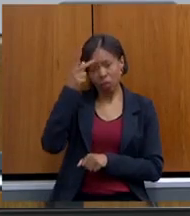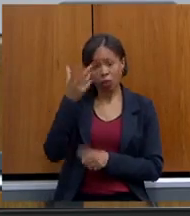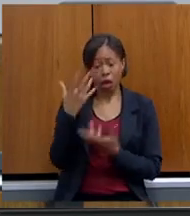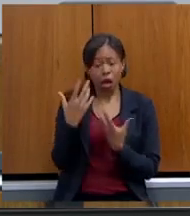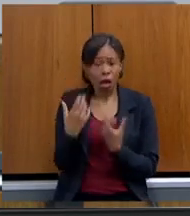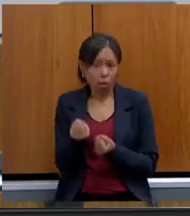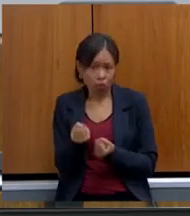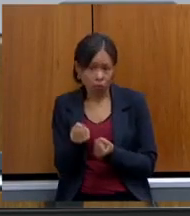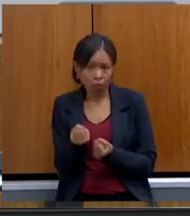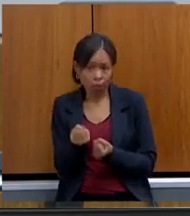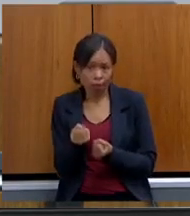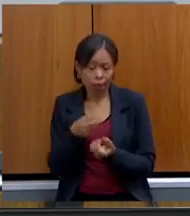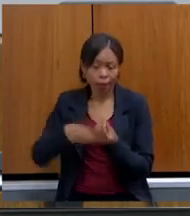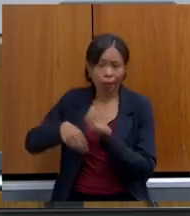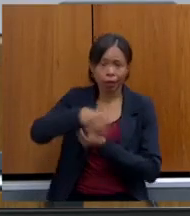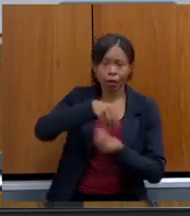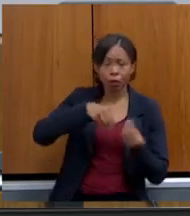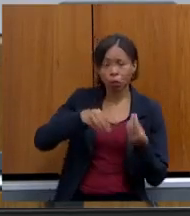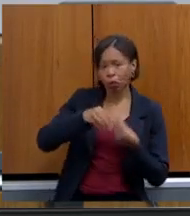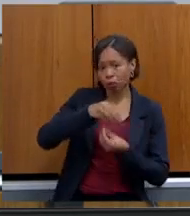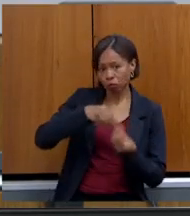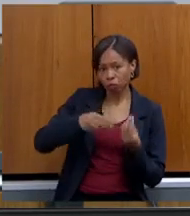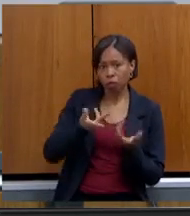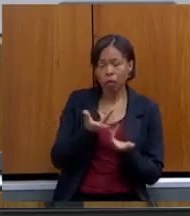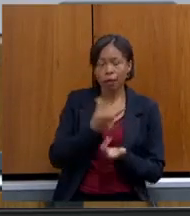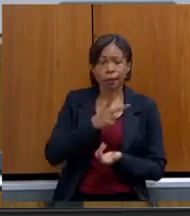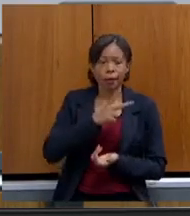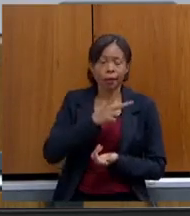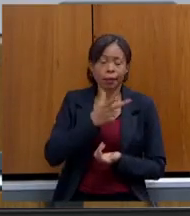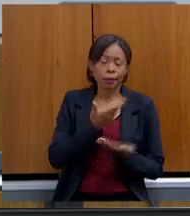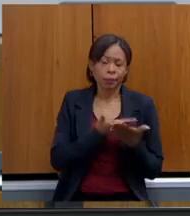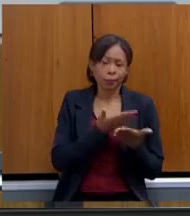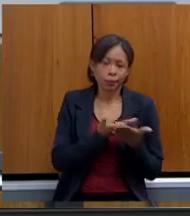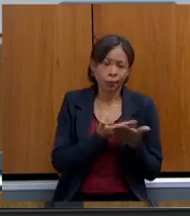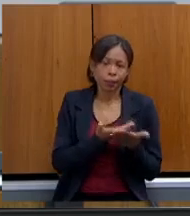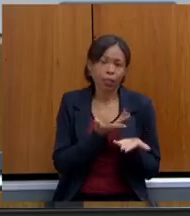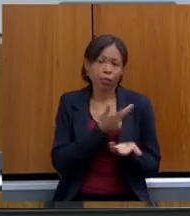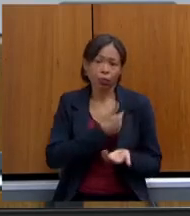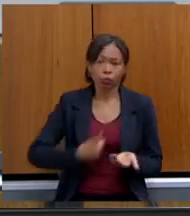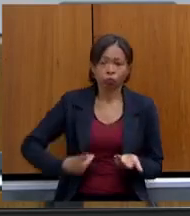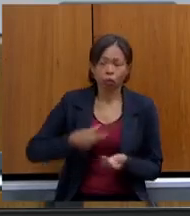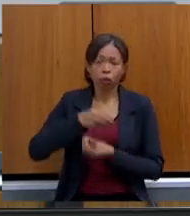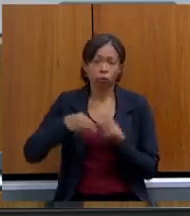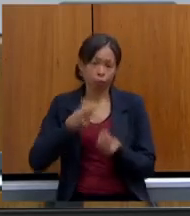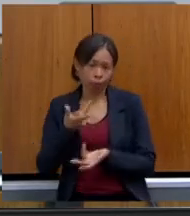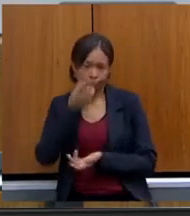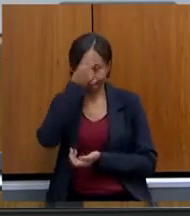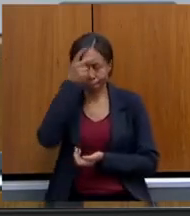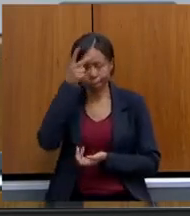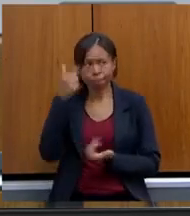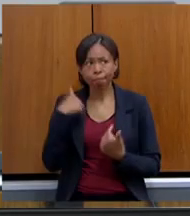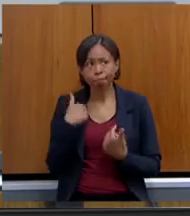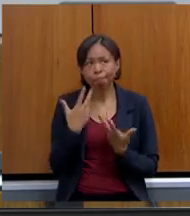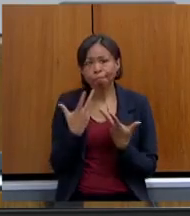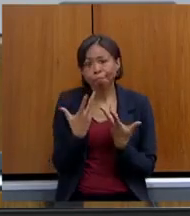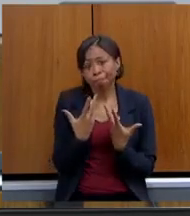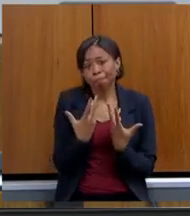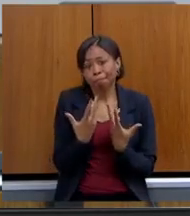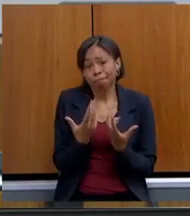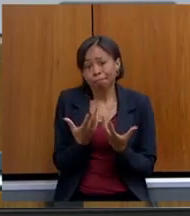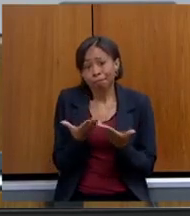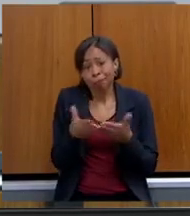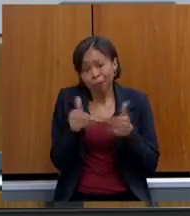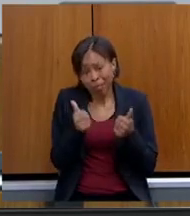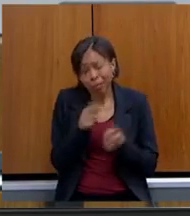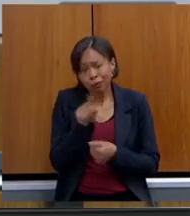aceitou então são várias manifestações que eu queria pedir a atenção da você secretário para que a gente pudesse abrir esse